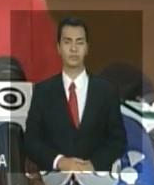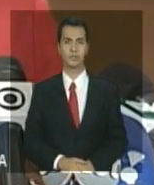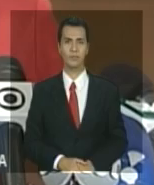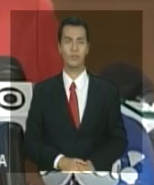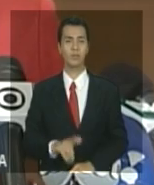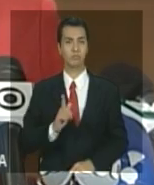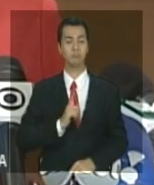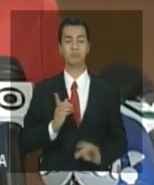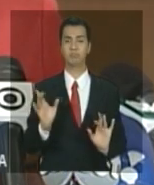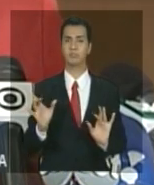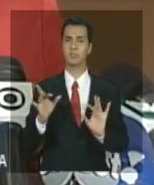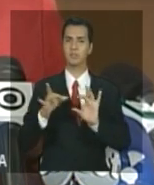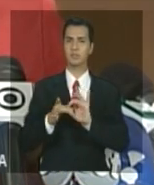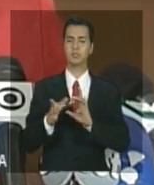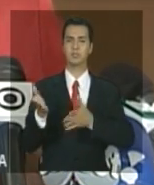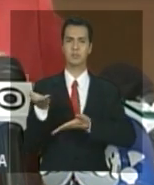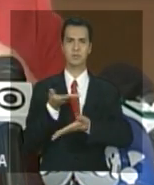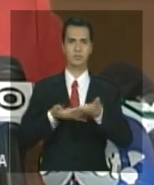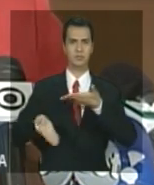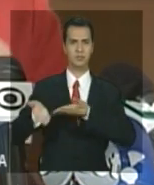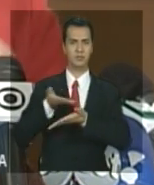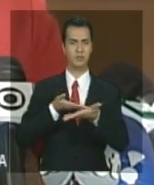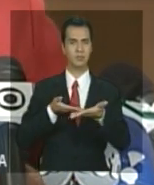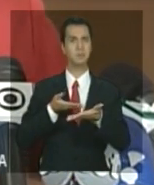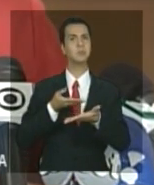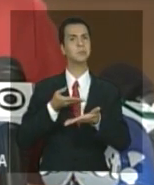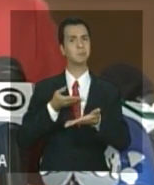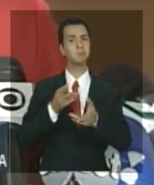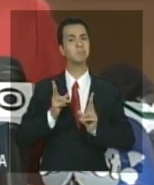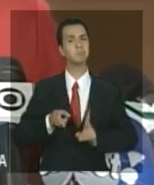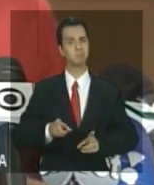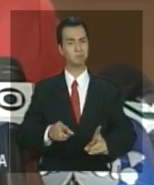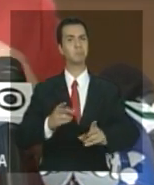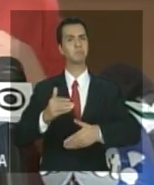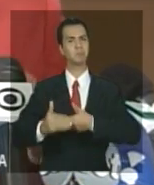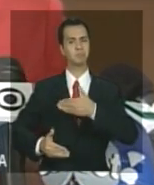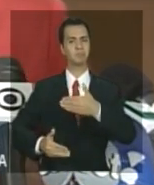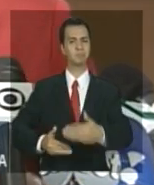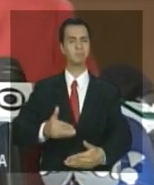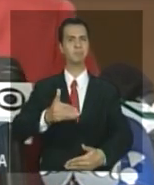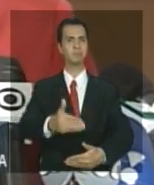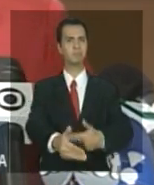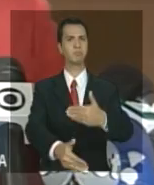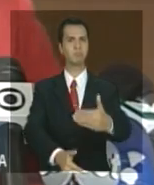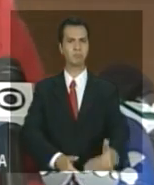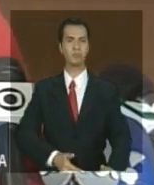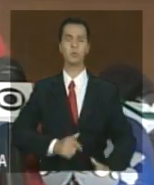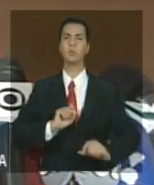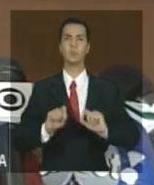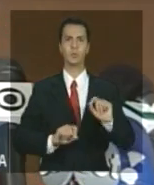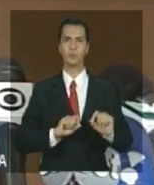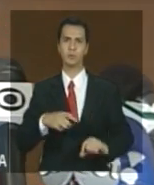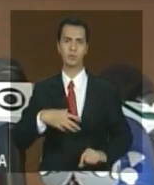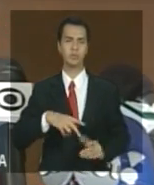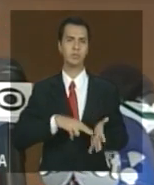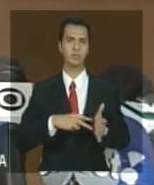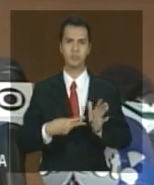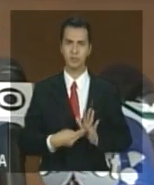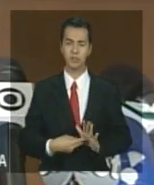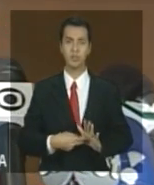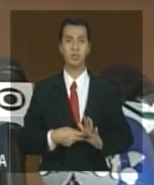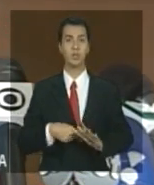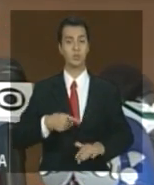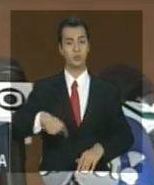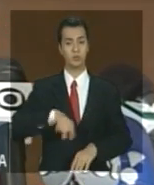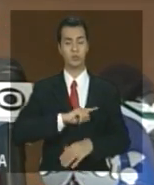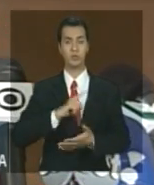uma relação que é de avanços progressivos. Avanços progressivos no sentido de que a nossa agenda